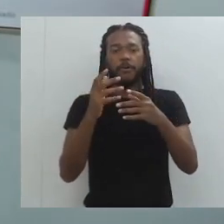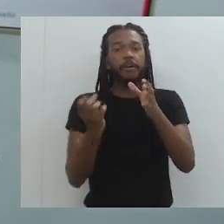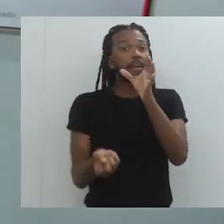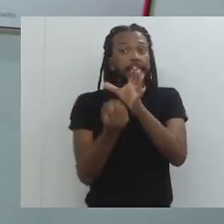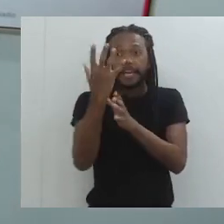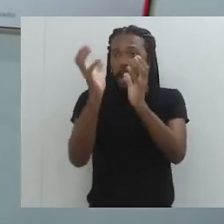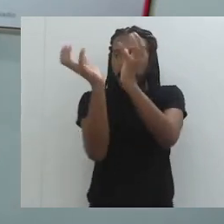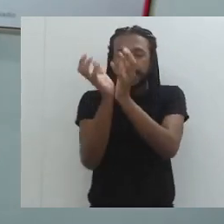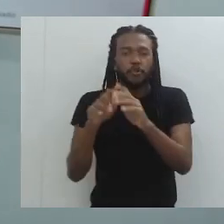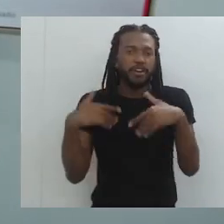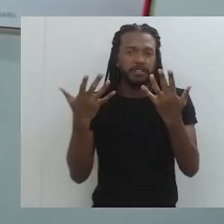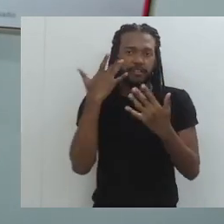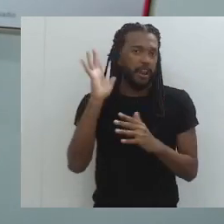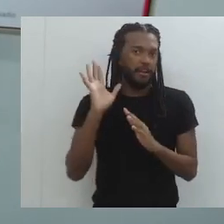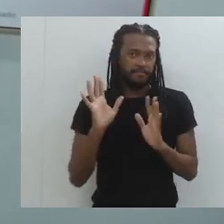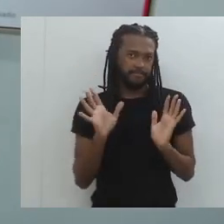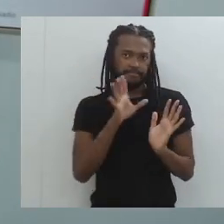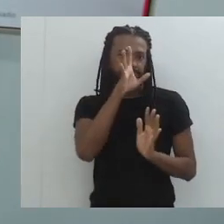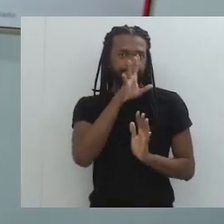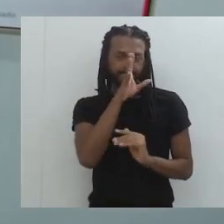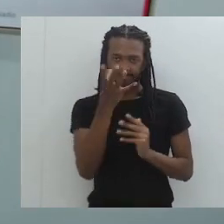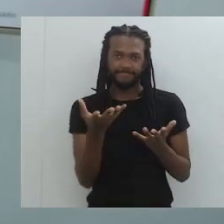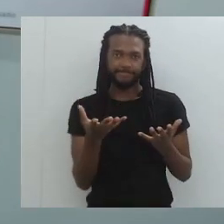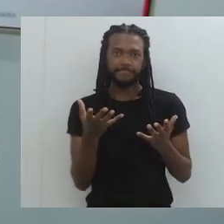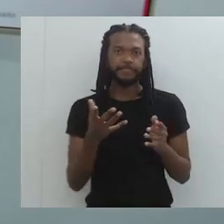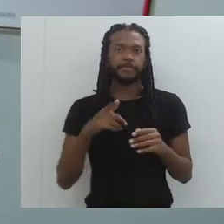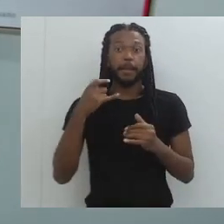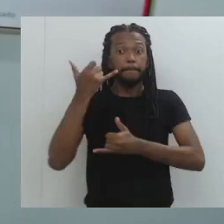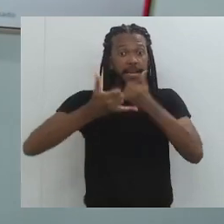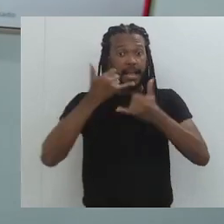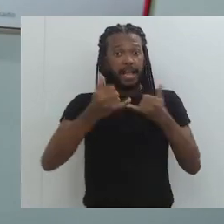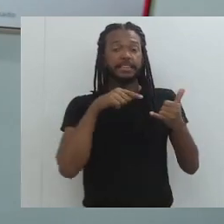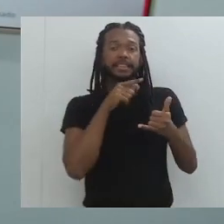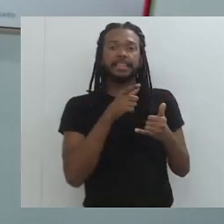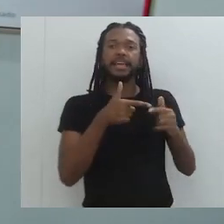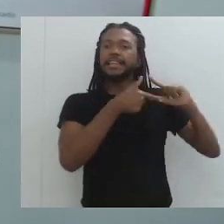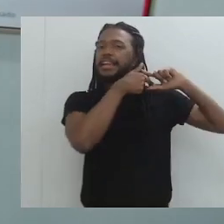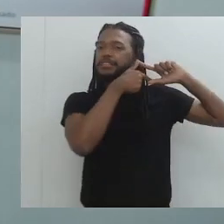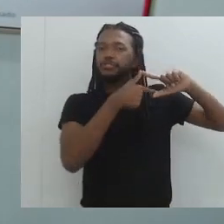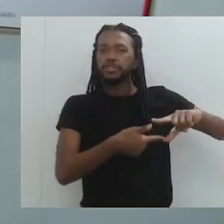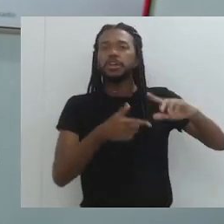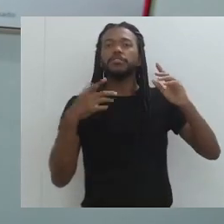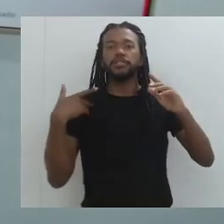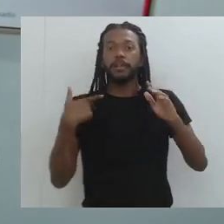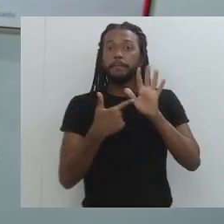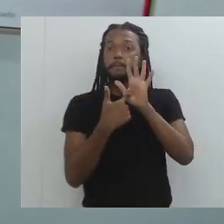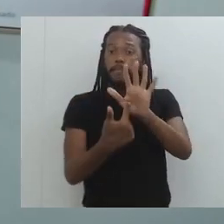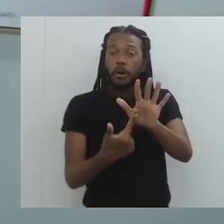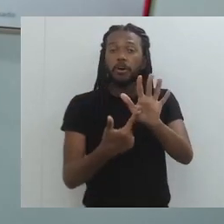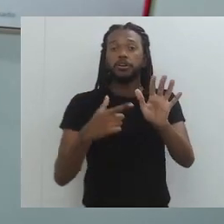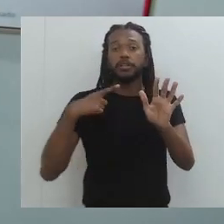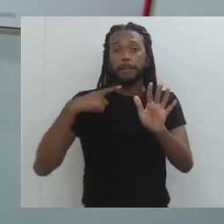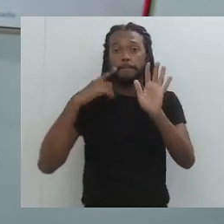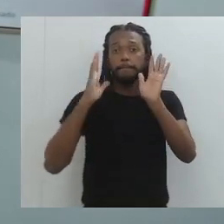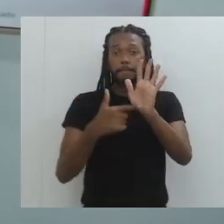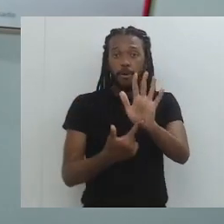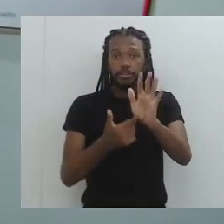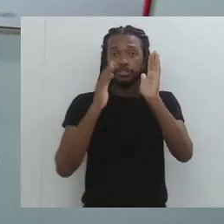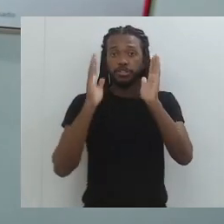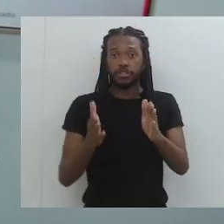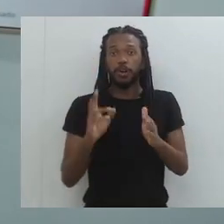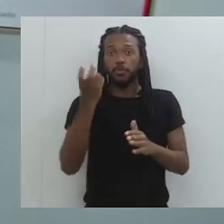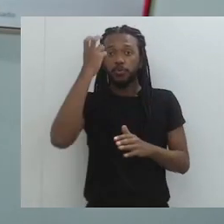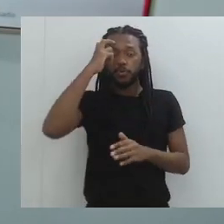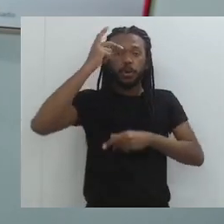uma categoria, né? Essas brincadeiras tradicionais possuem, enquanto manifestação, a cultura popular. Então, o jogo, ele